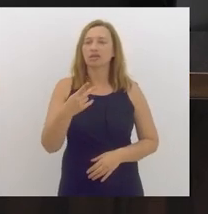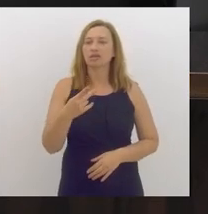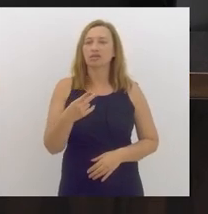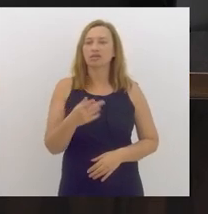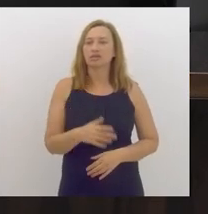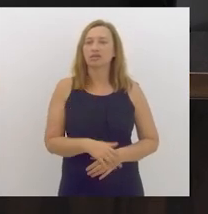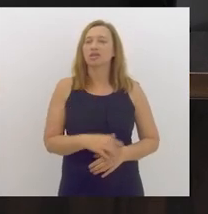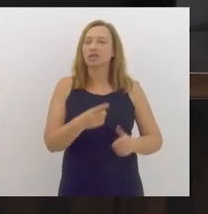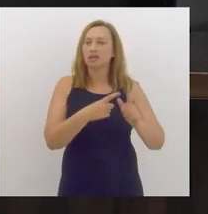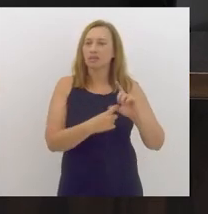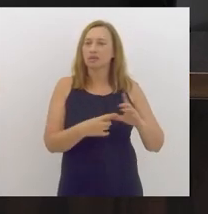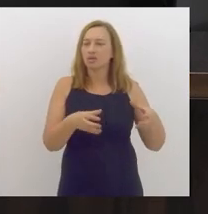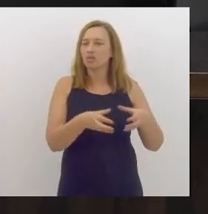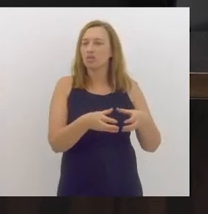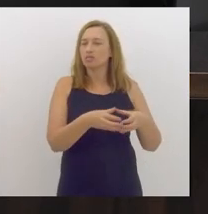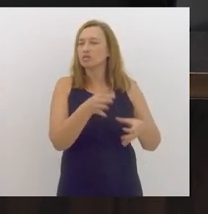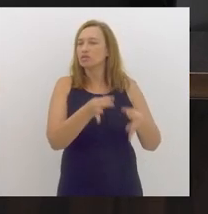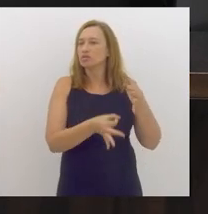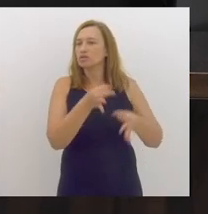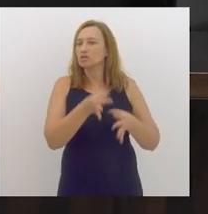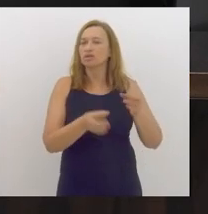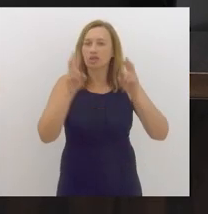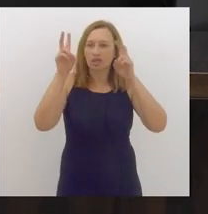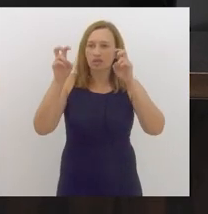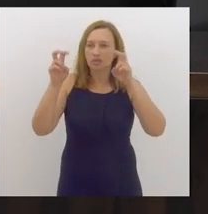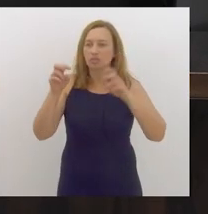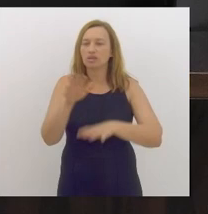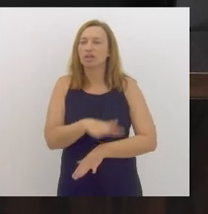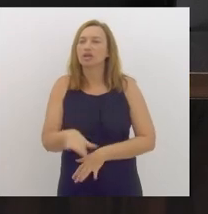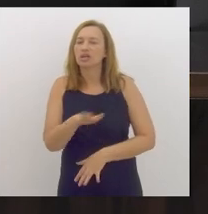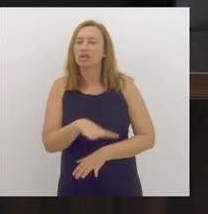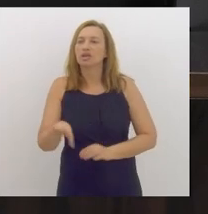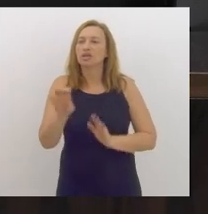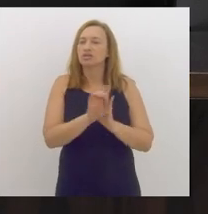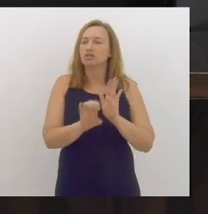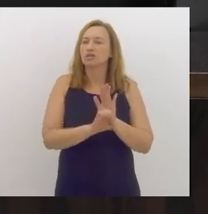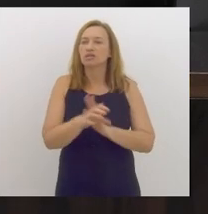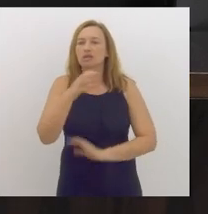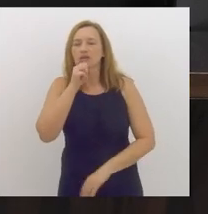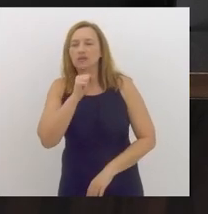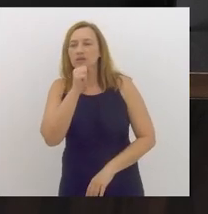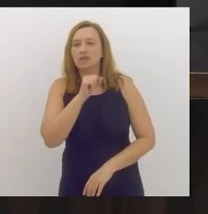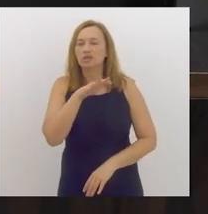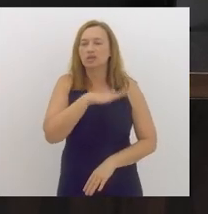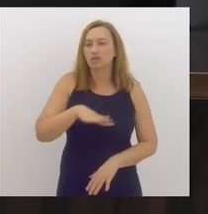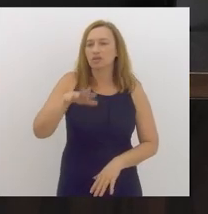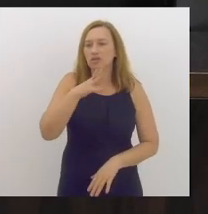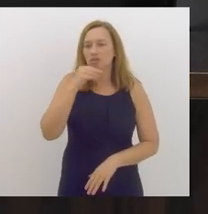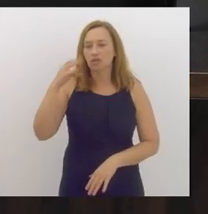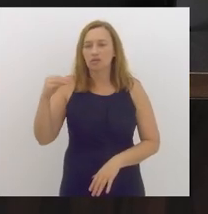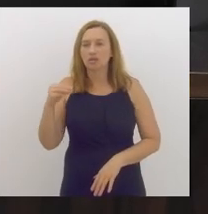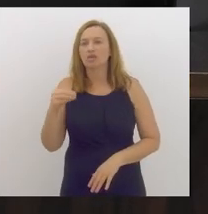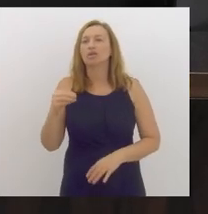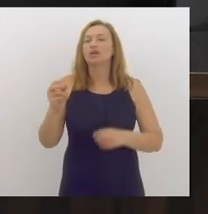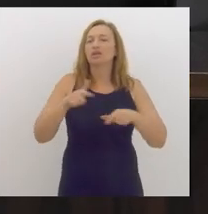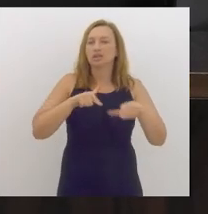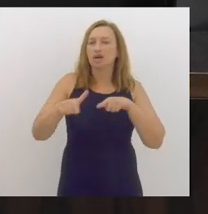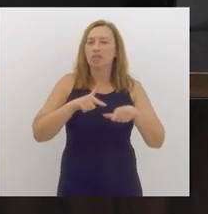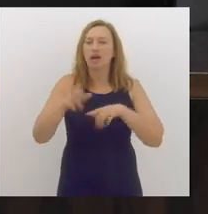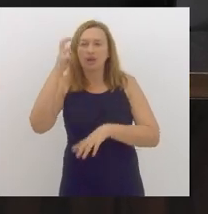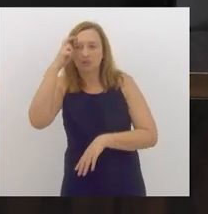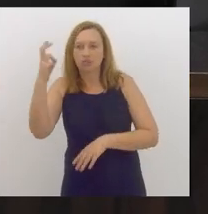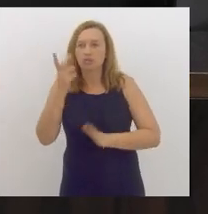pendendo de parecer, Comissão de Constituição e Justiça, Assunto da Criança e do Adolescente e do Idoso, Defesa Direitos Humanos, Educação, Trabalho, Cultura, Esporte,